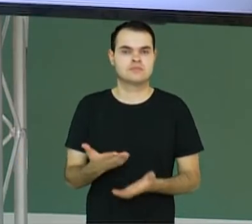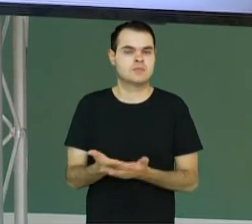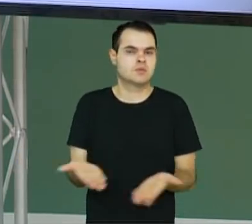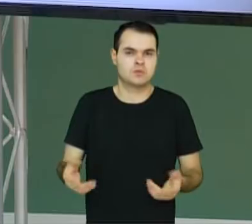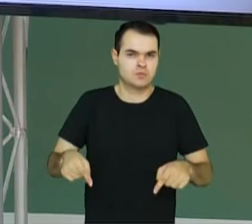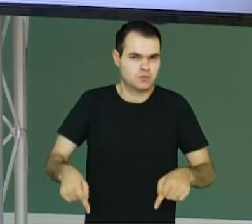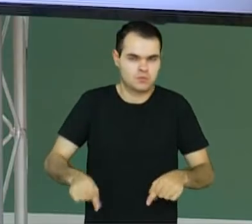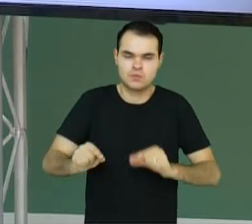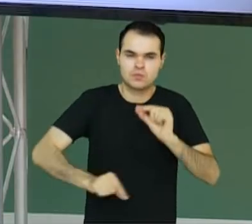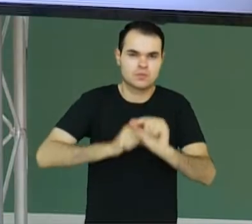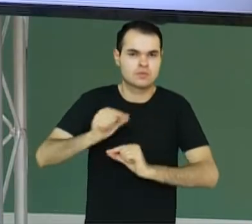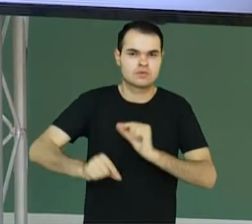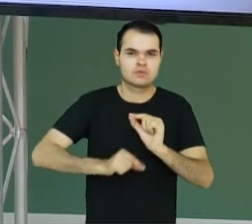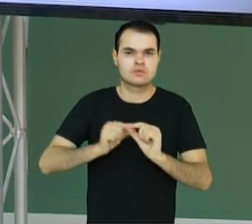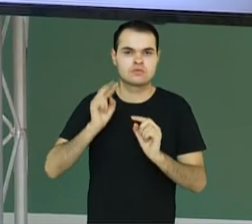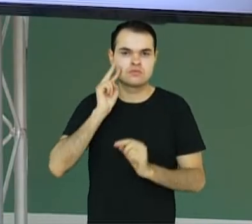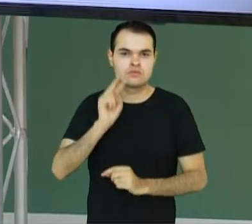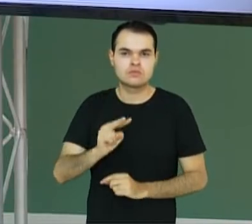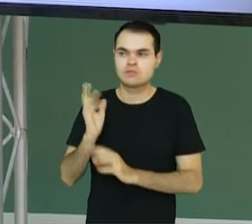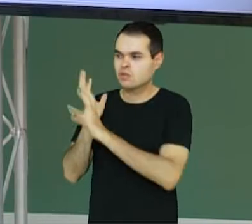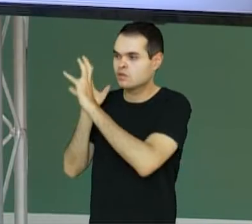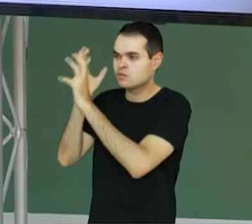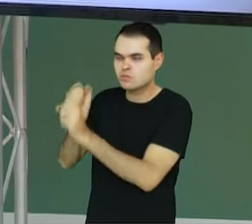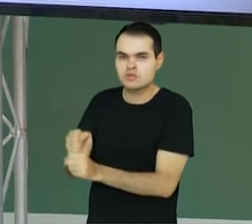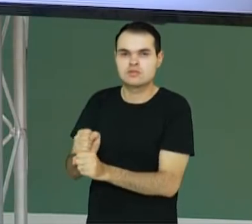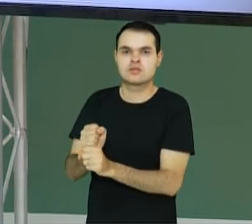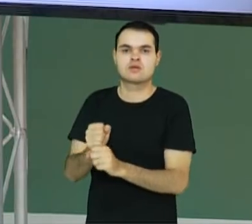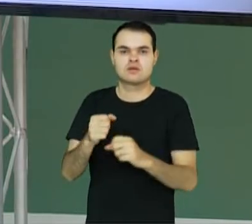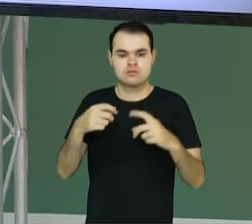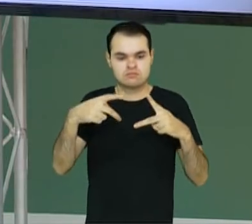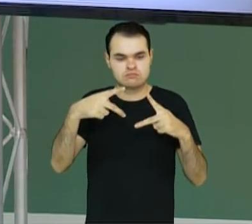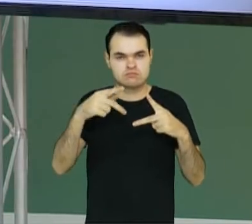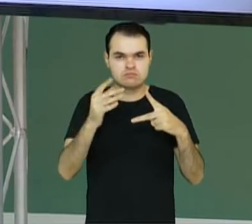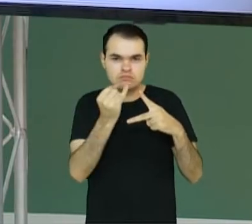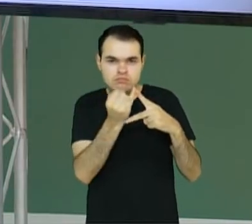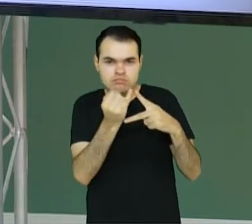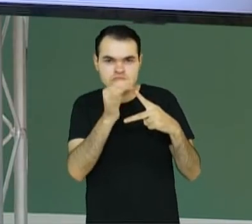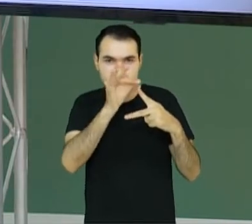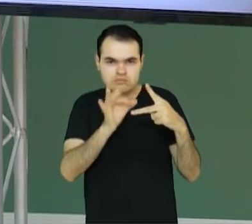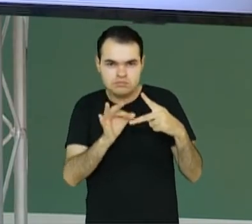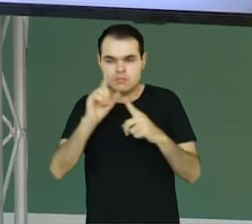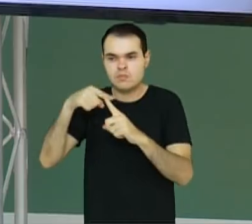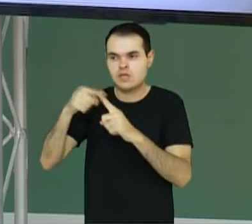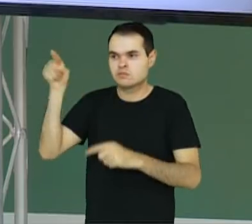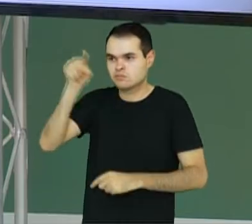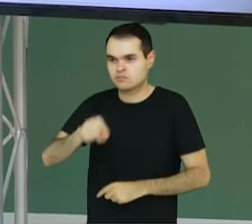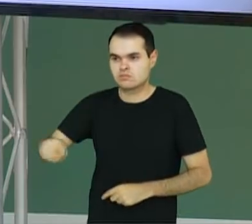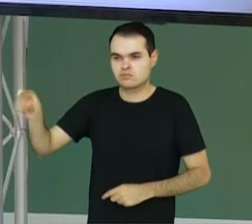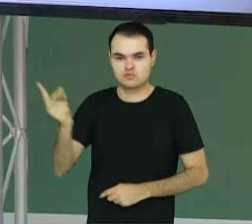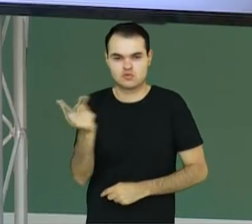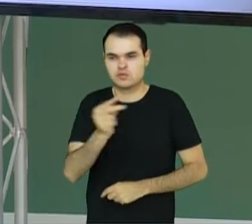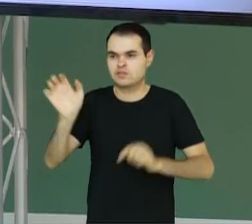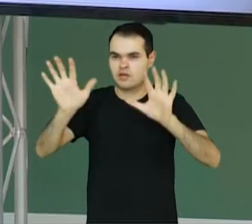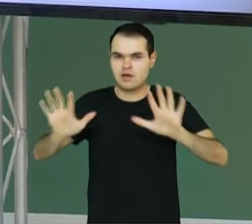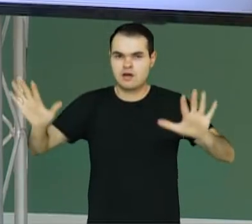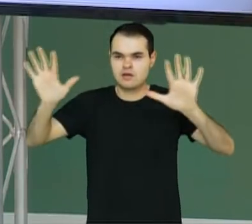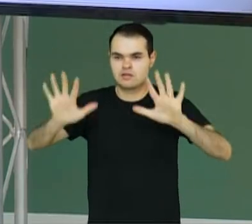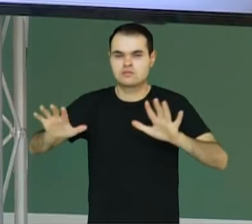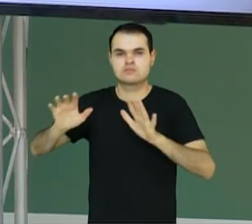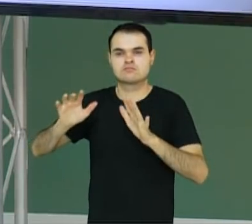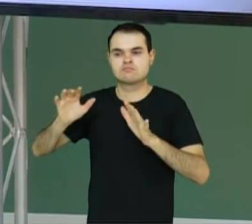hoje? Hoje nós vimos retomada de área de polígonos e área do círculo. Então nós fizemos alguns exercícios trabalhando essas ideias.